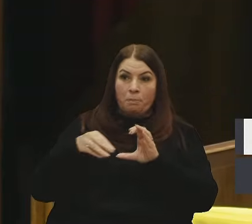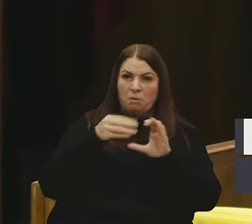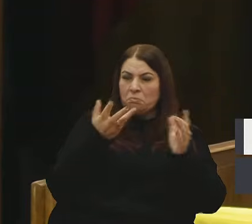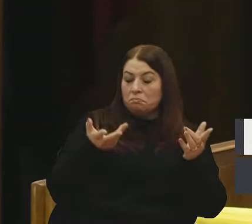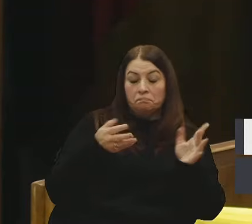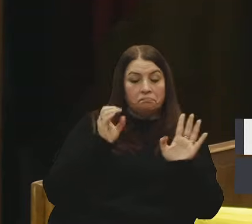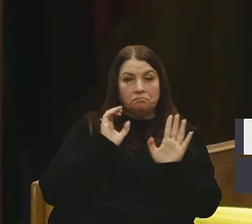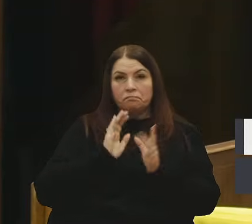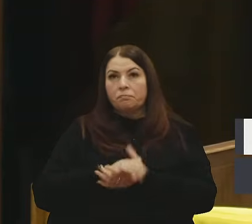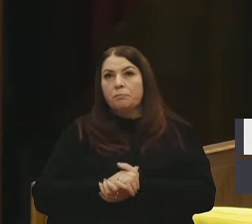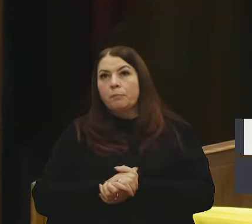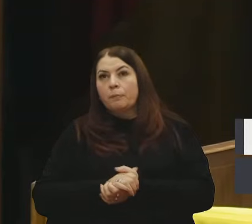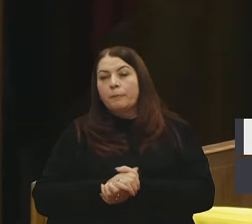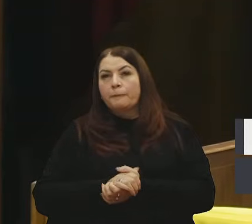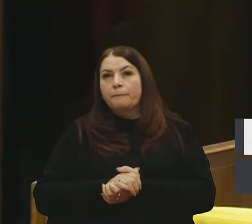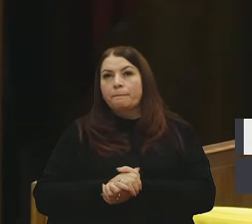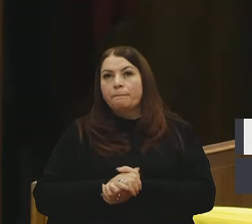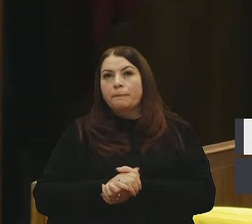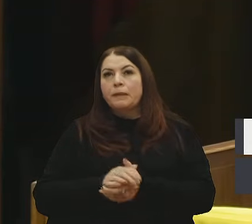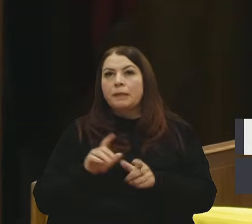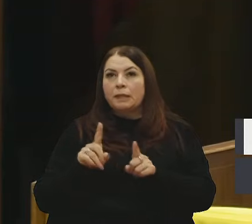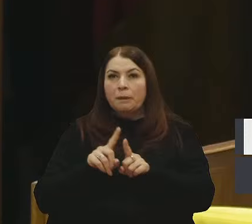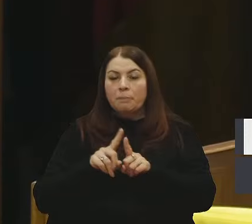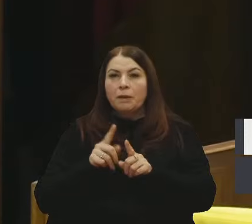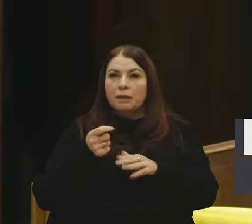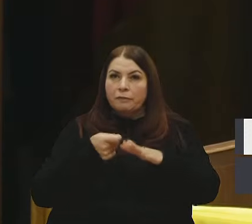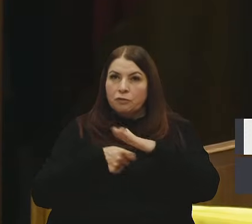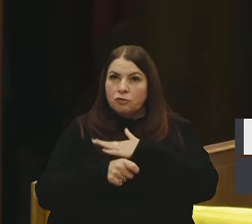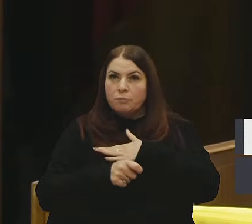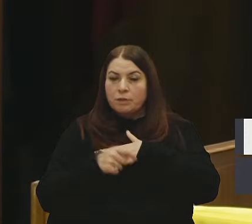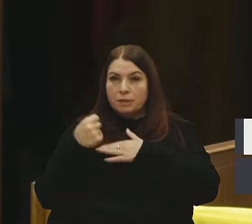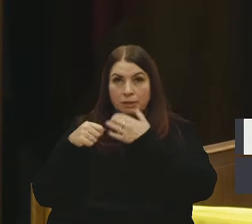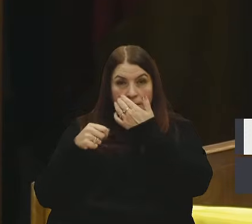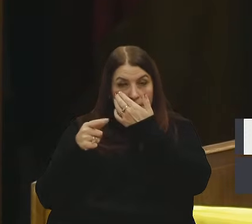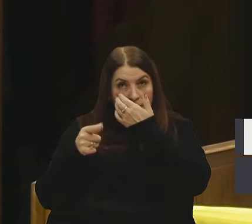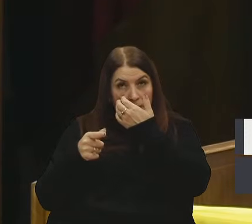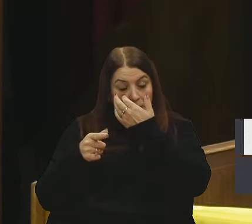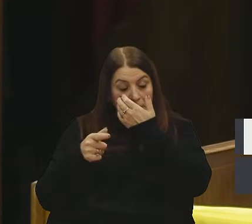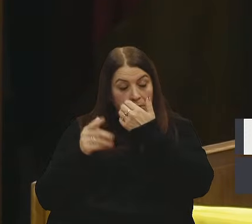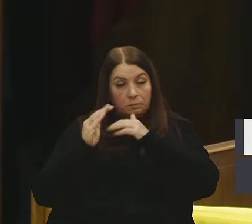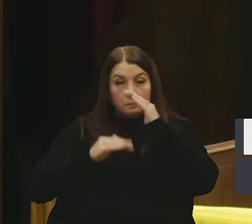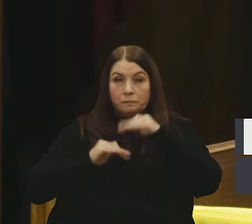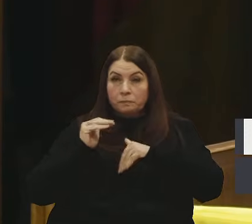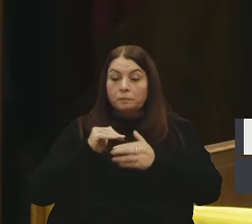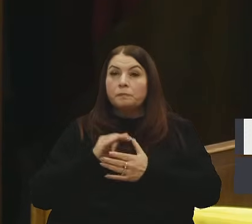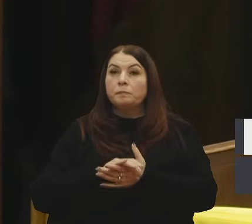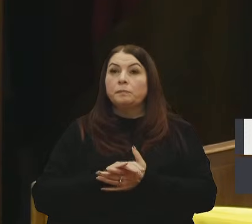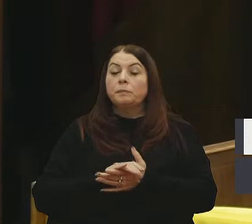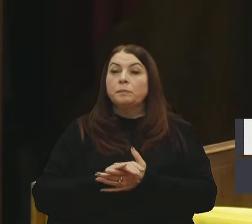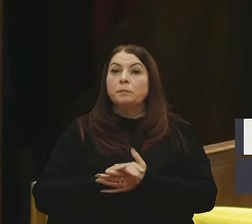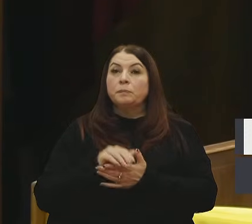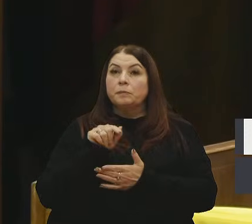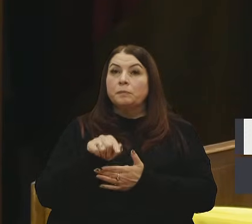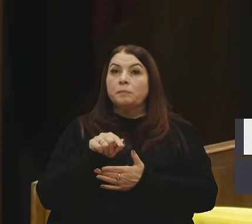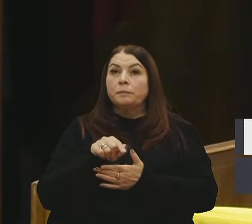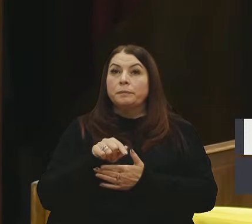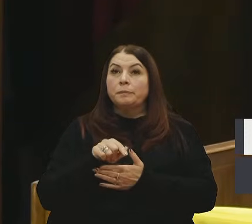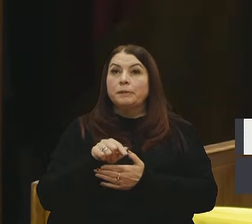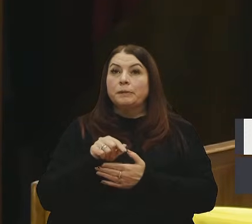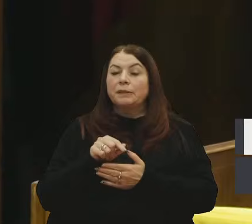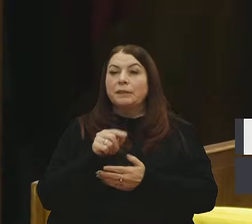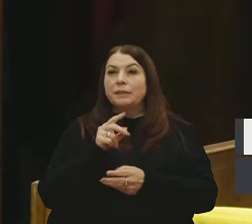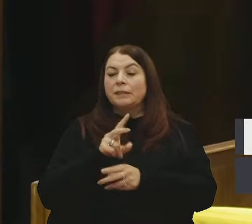Mas tudo bem. Inclusive investimentos necessários para a execução do objeto da concessão.